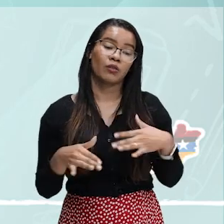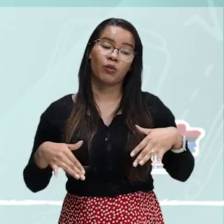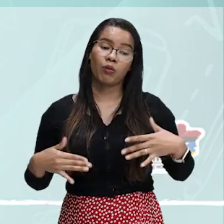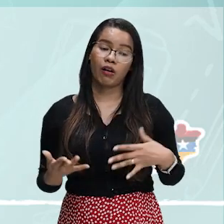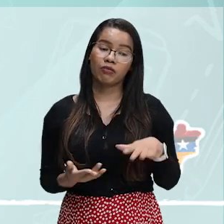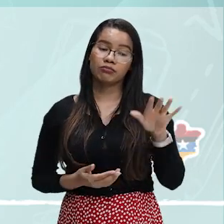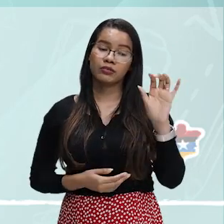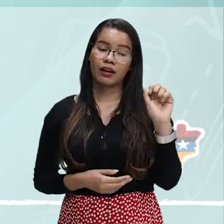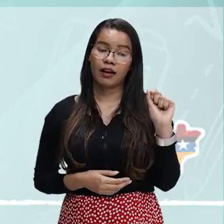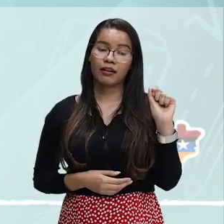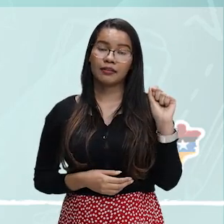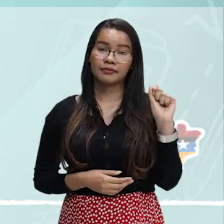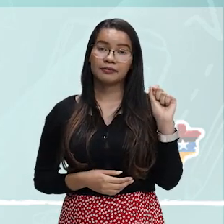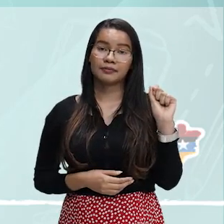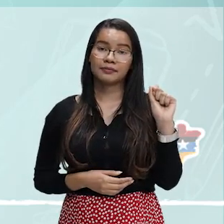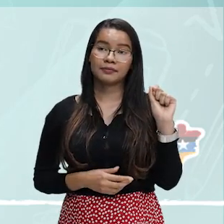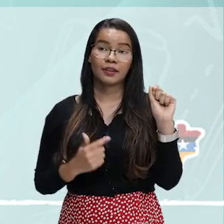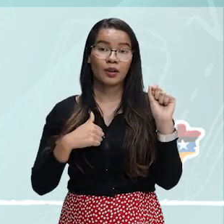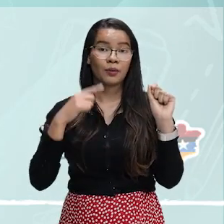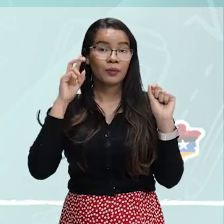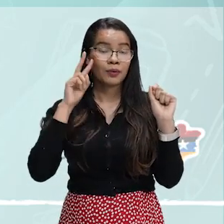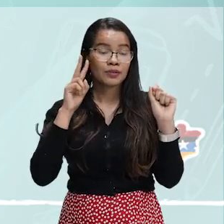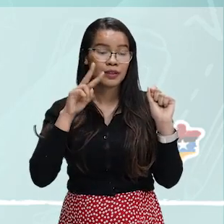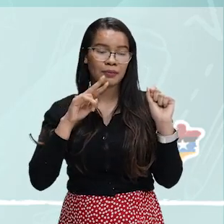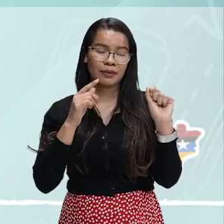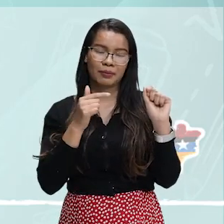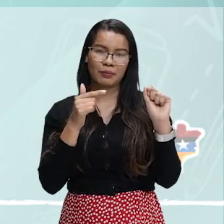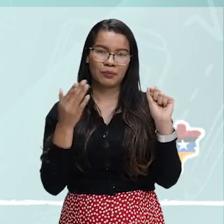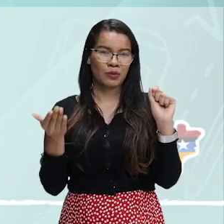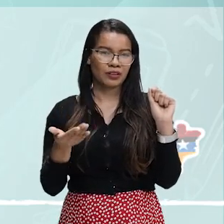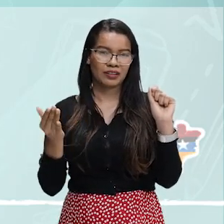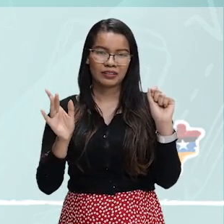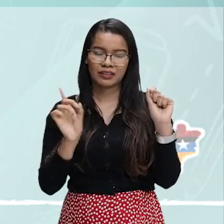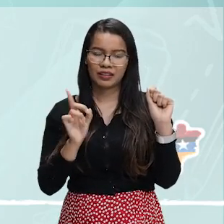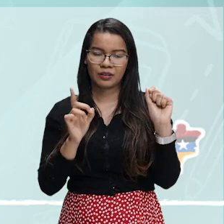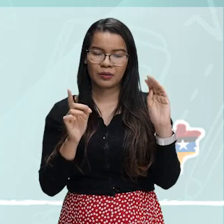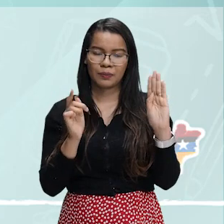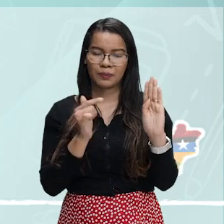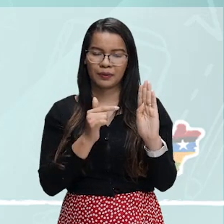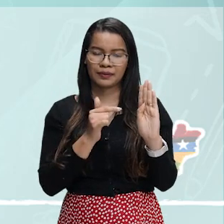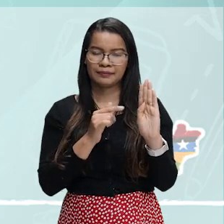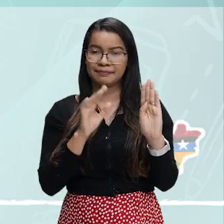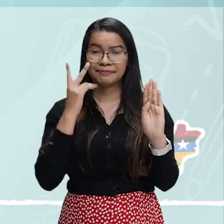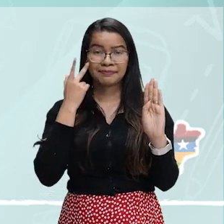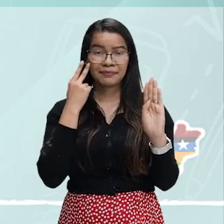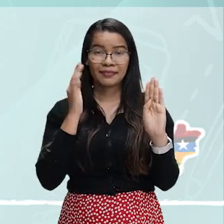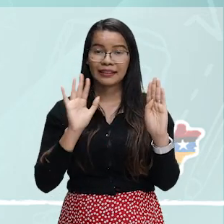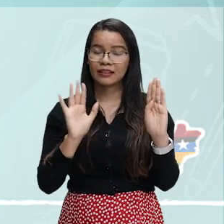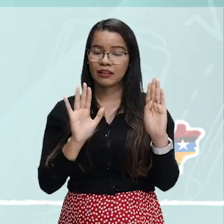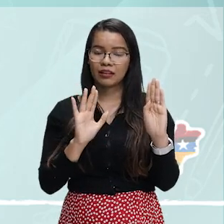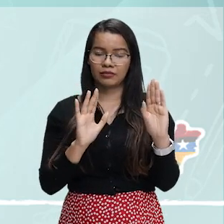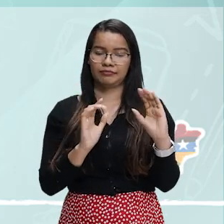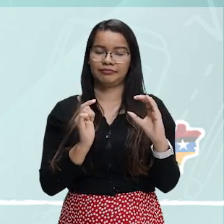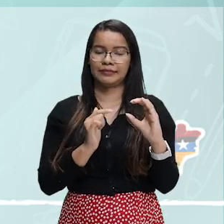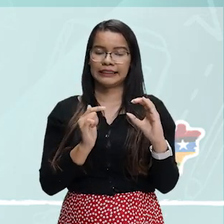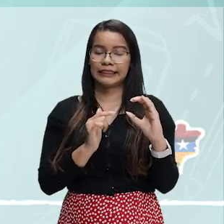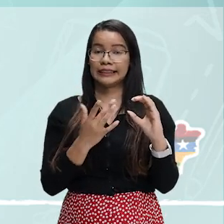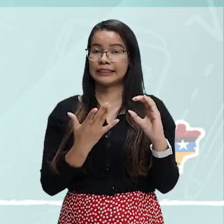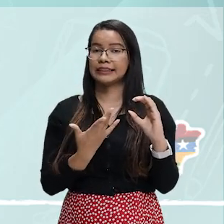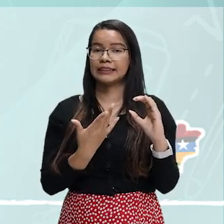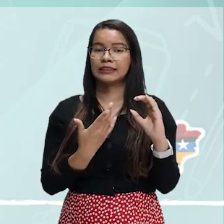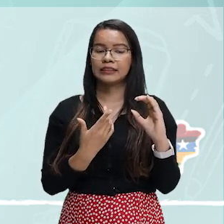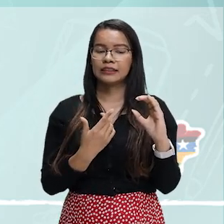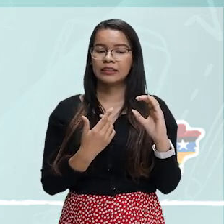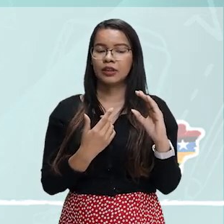Naturalista, Arcade, aí eu tenho que lembrar da Arcade, eu tenho que lembrar do neoclassicismo. Positivista ou realista? Muito fácil